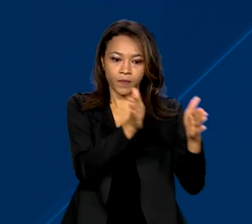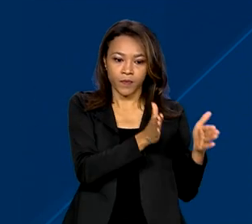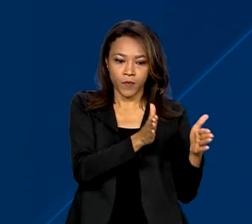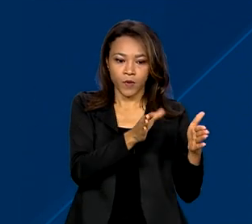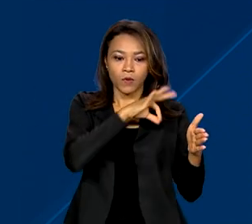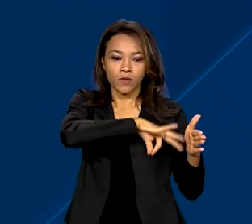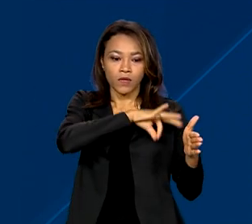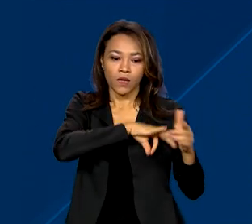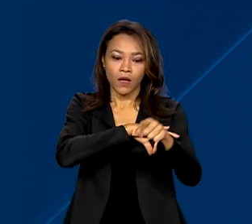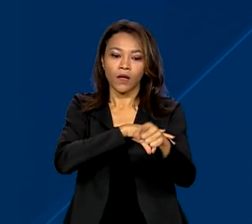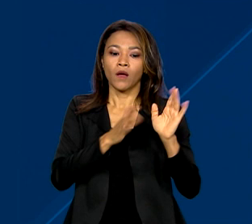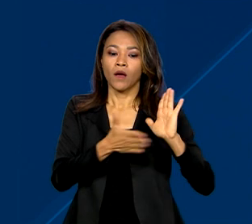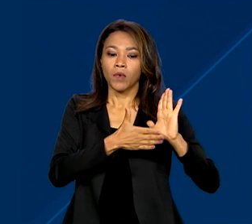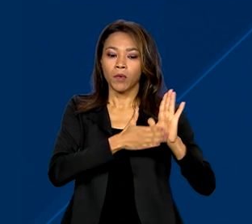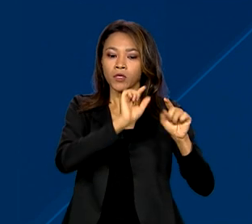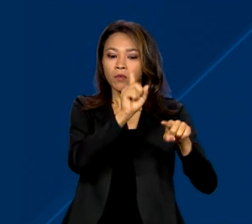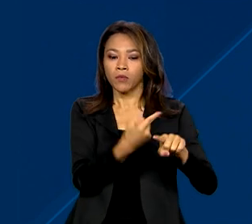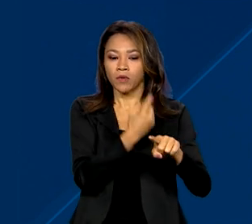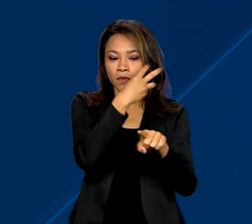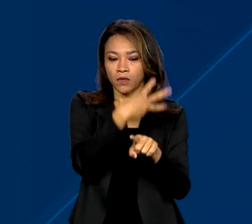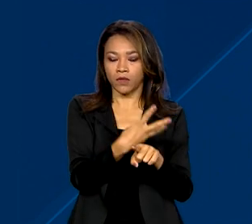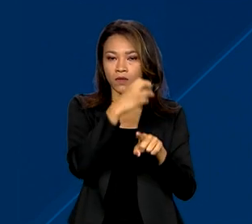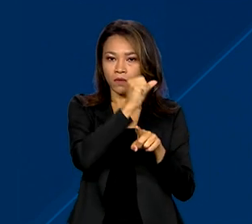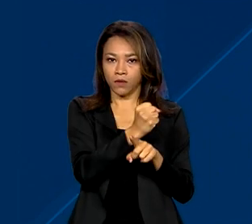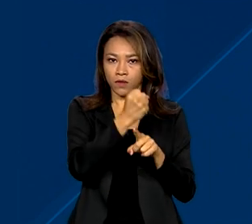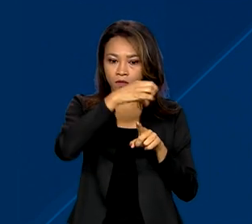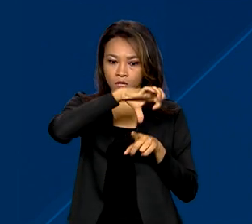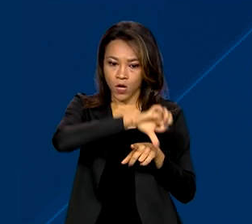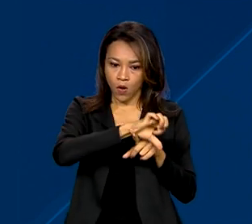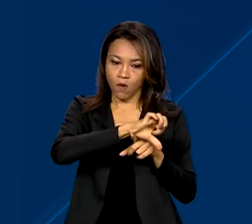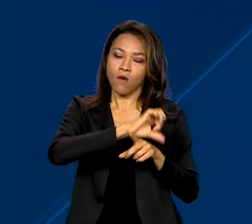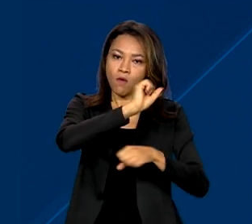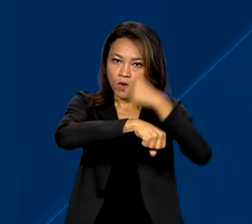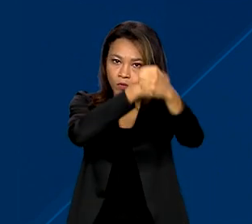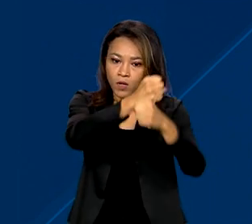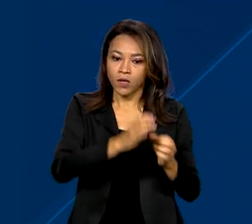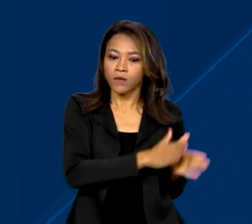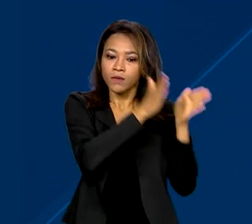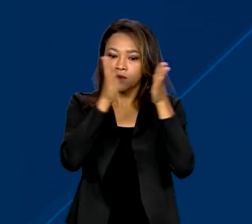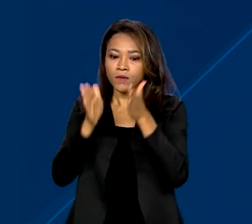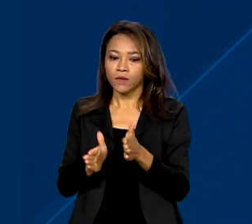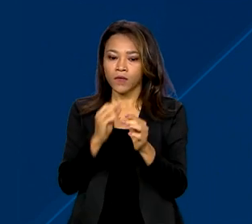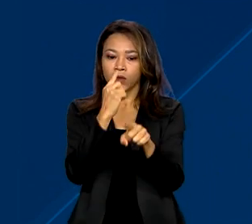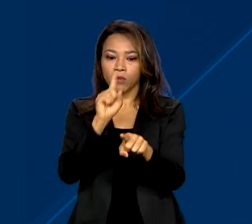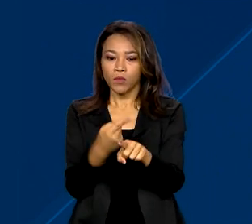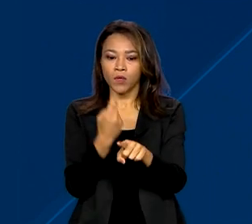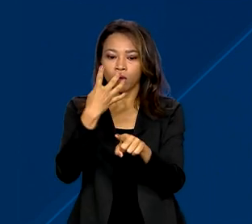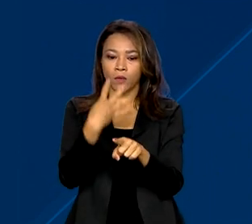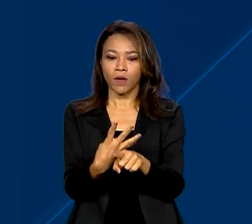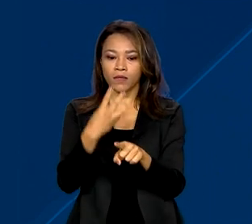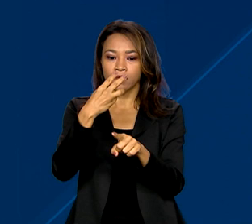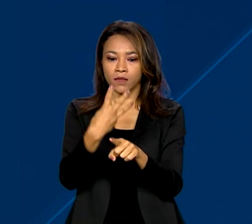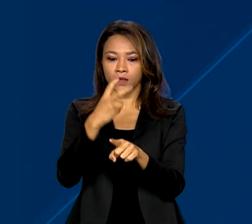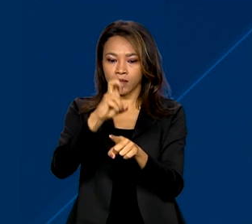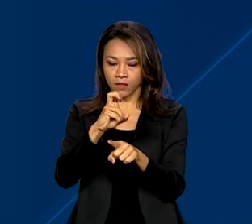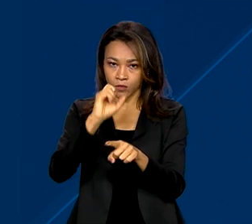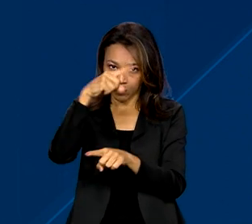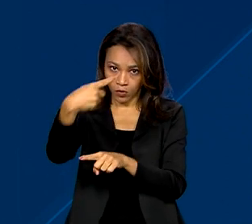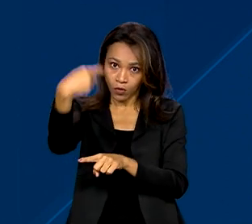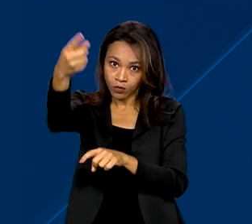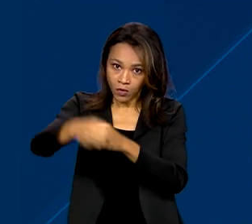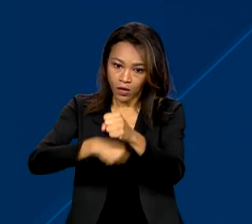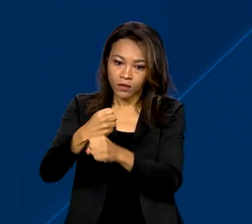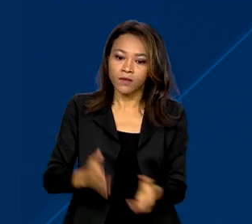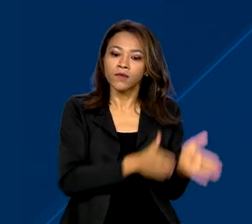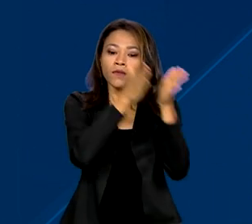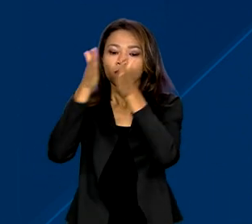a proposta prevê 1389 para o ano que vem 1435 no ano seguinte e